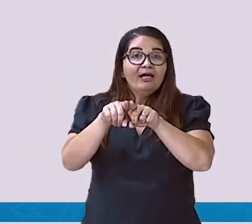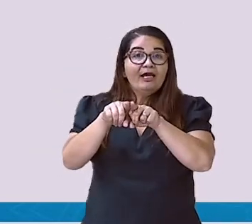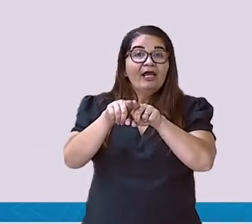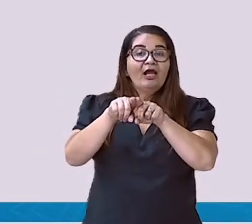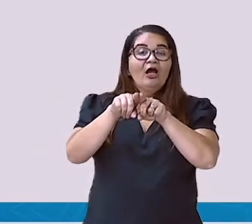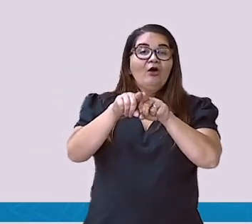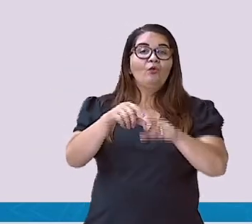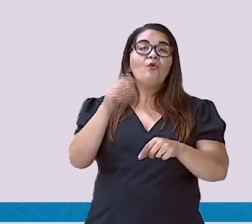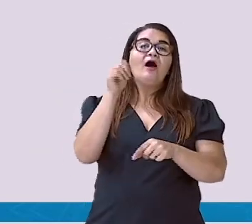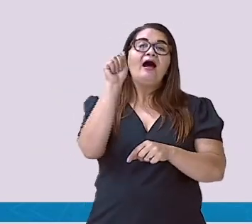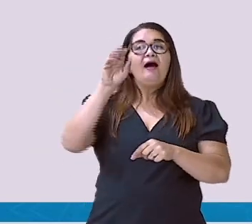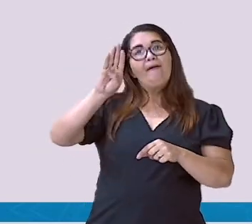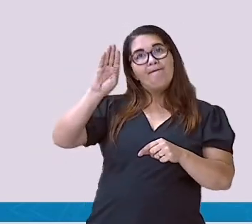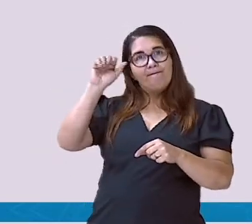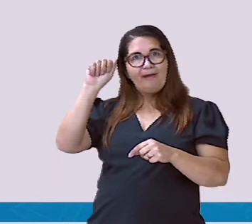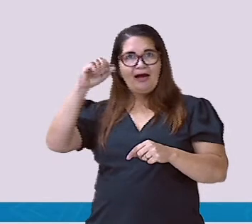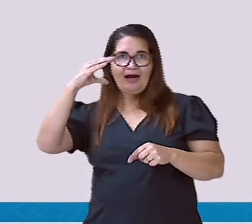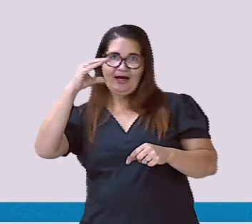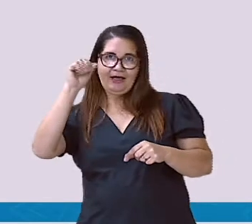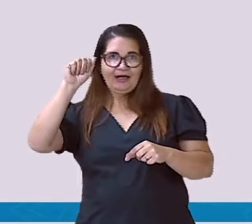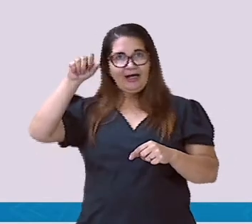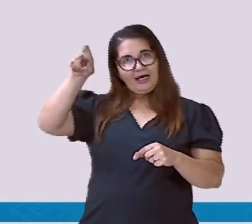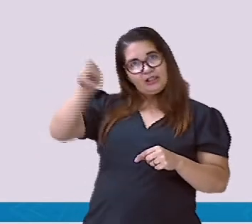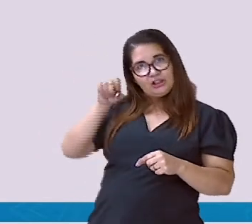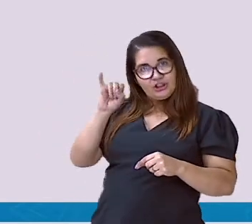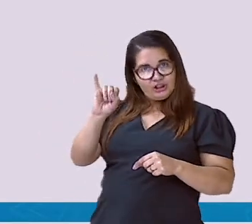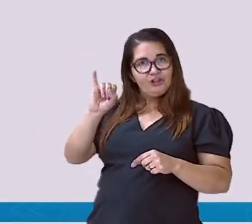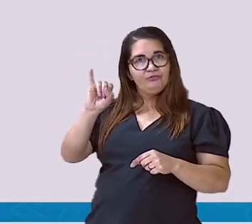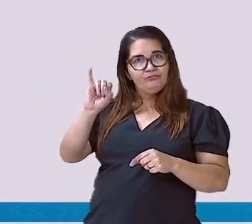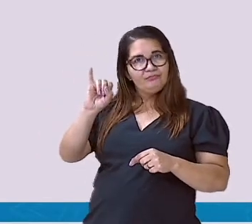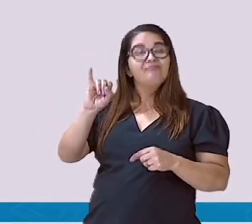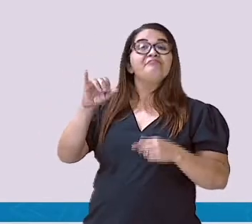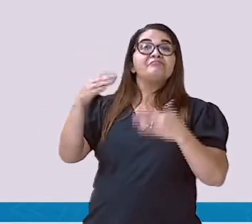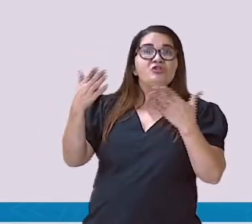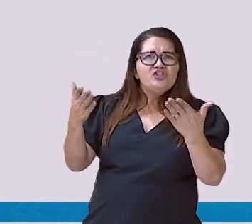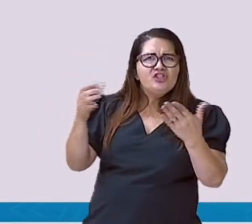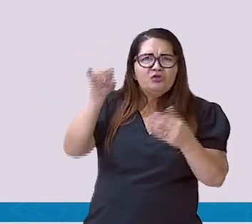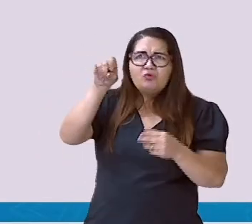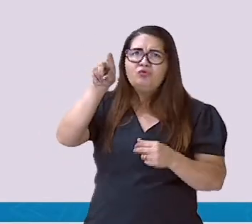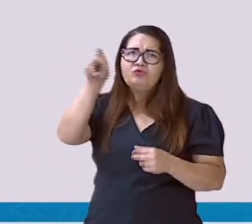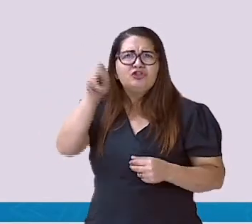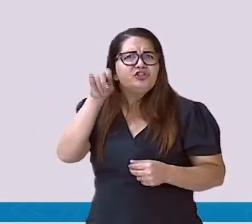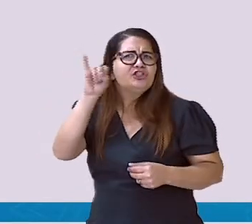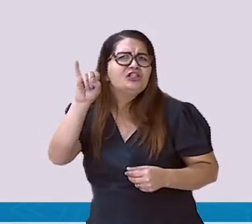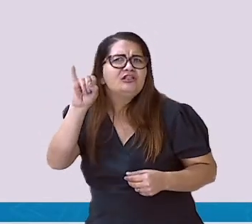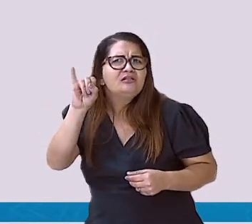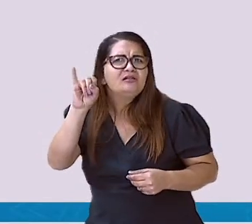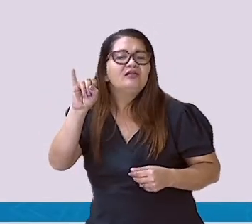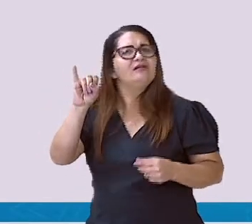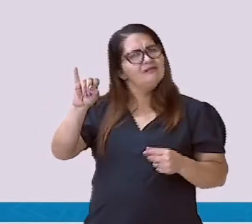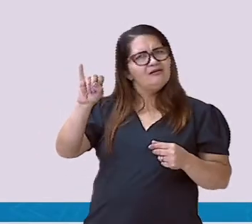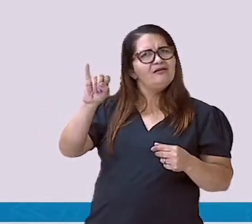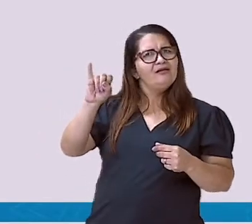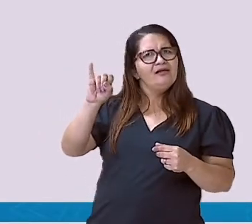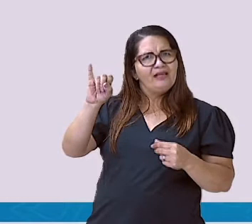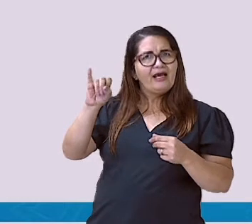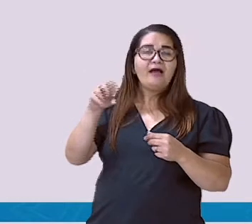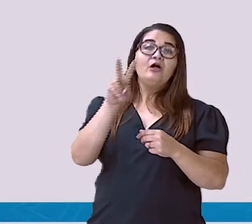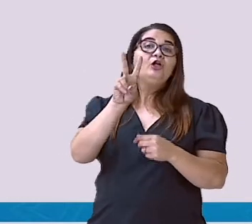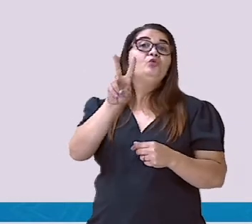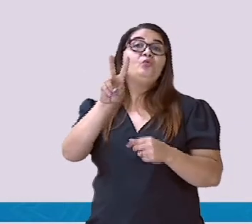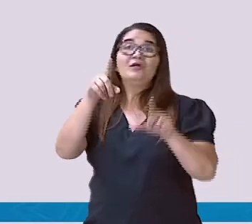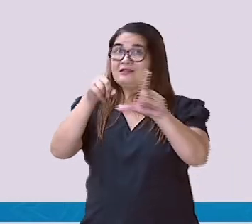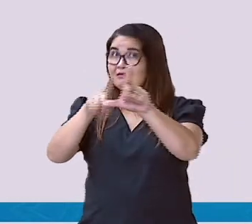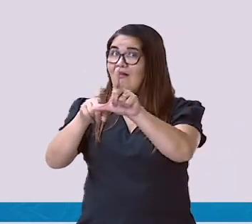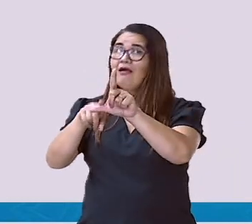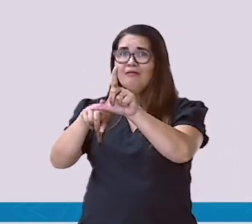pronuncio a palavra abacaxi, o xi, eu pronuncio duas